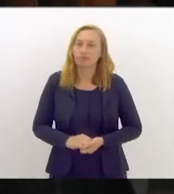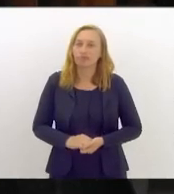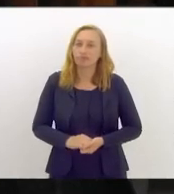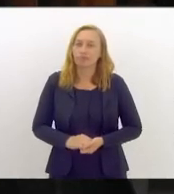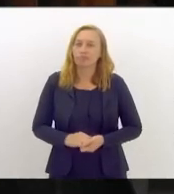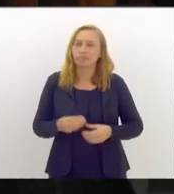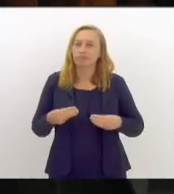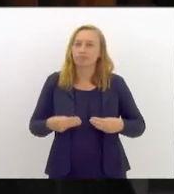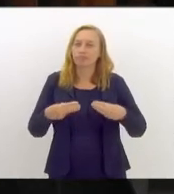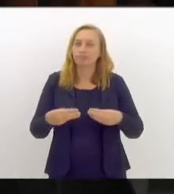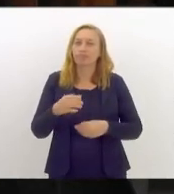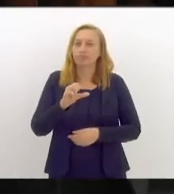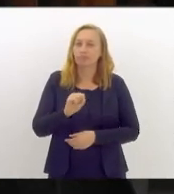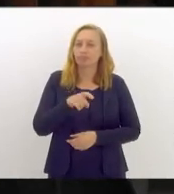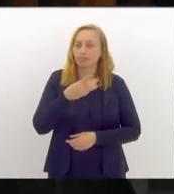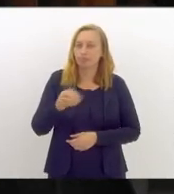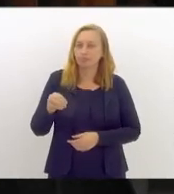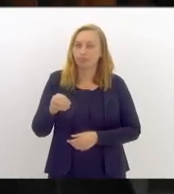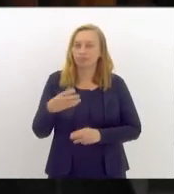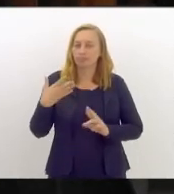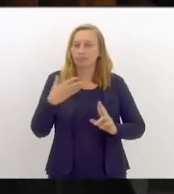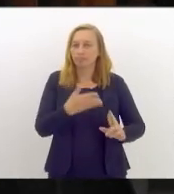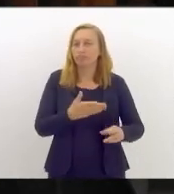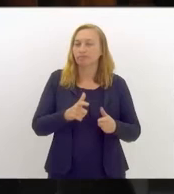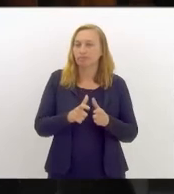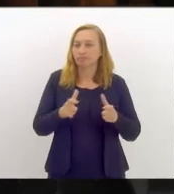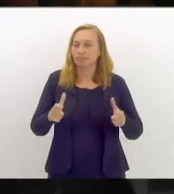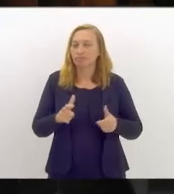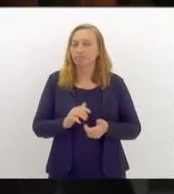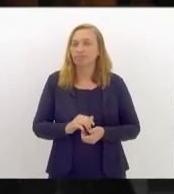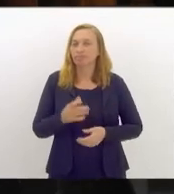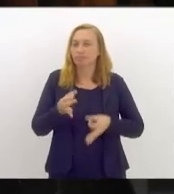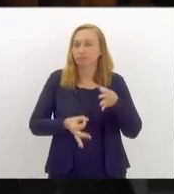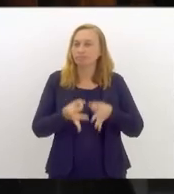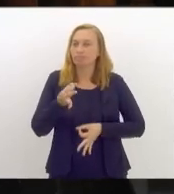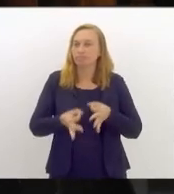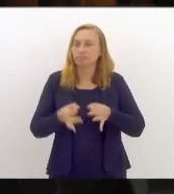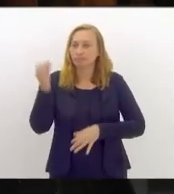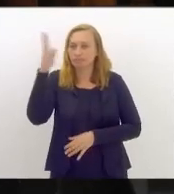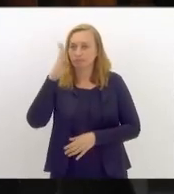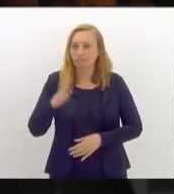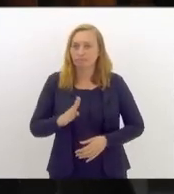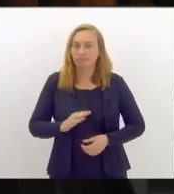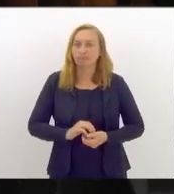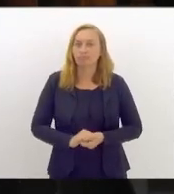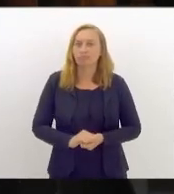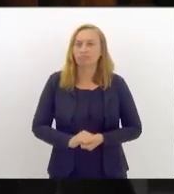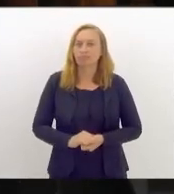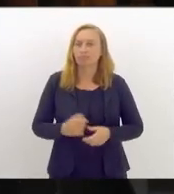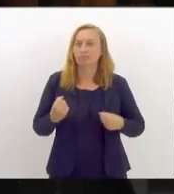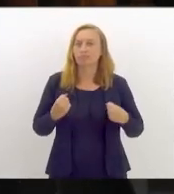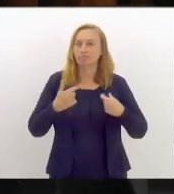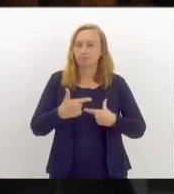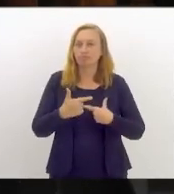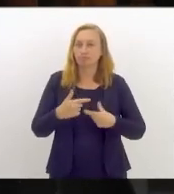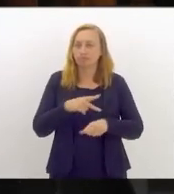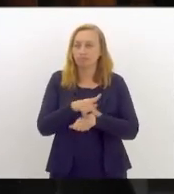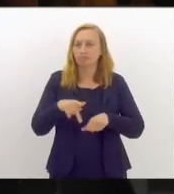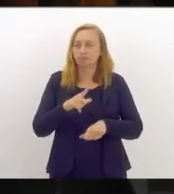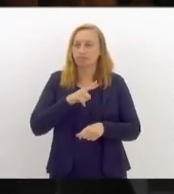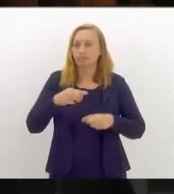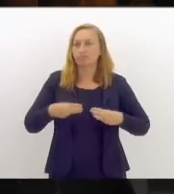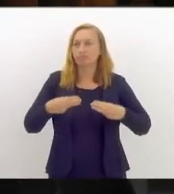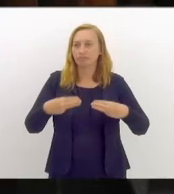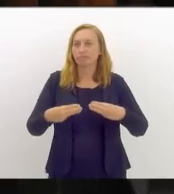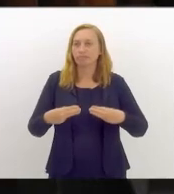Ministro Salomão nossa maior referência na justiça brasileira sorte do nosso país tem um ministro